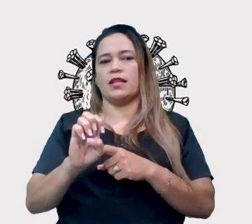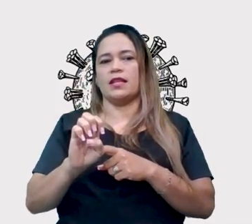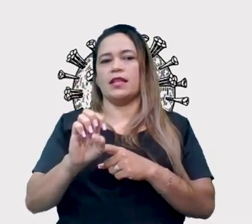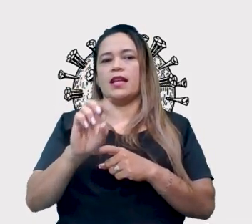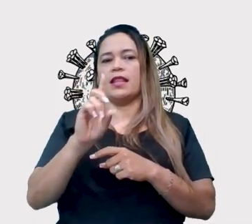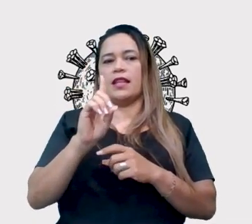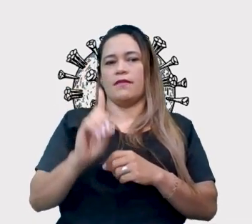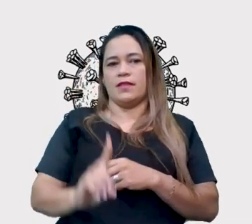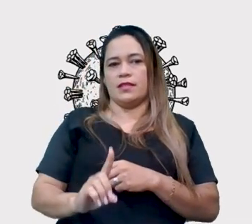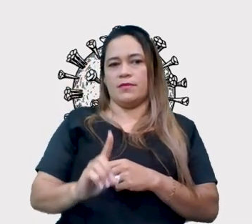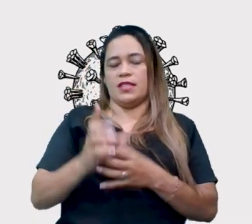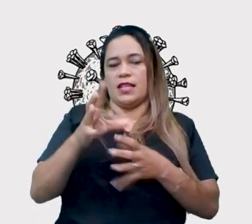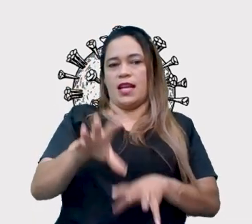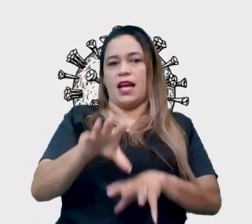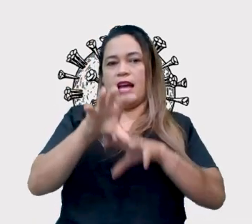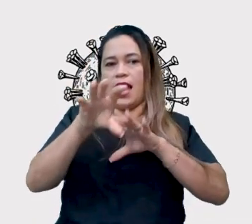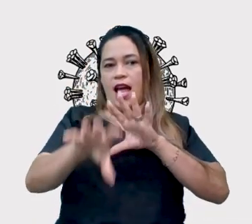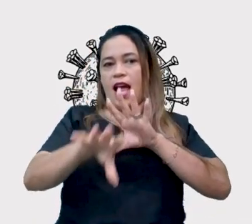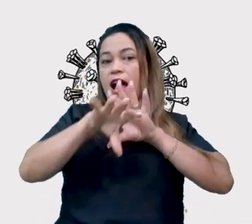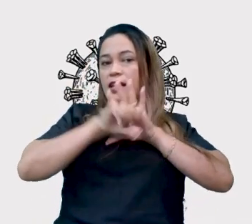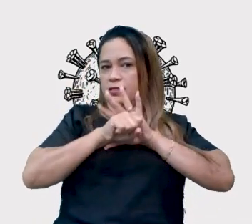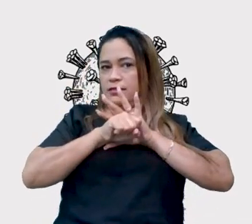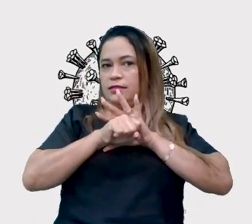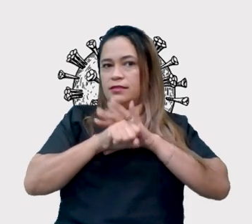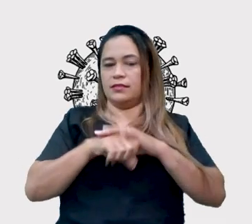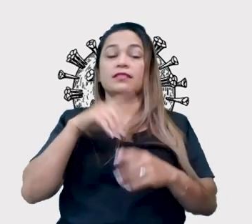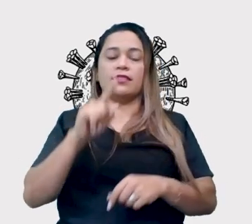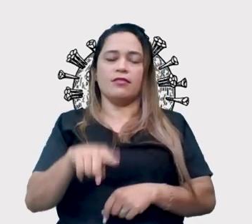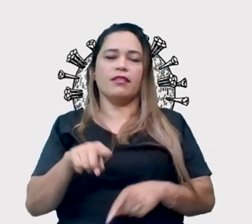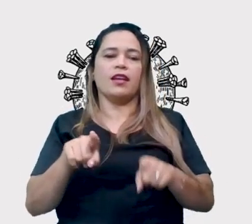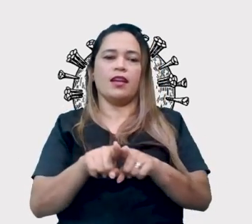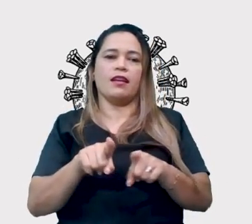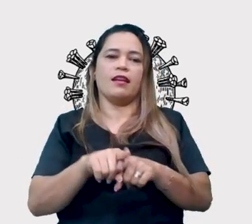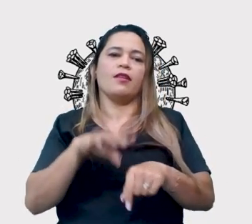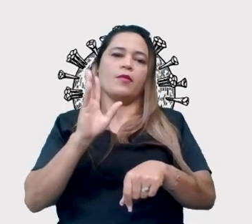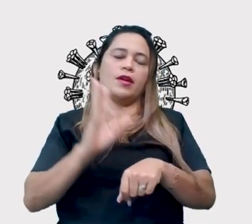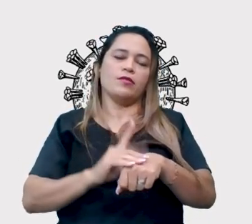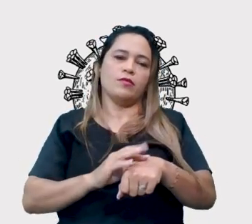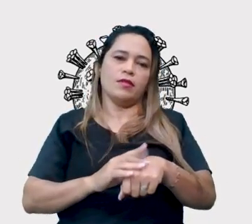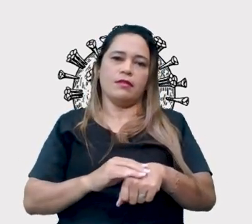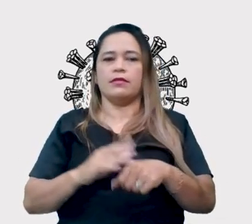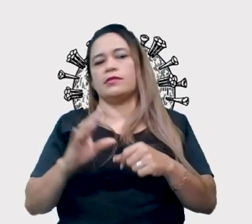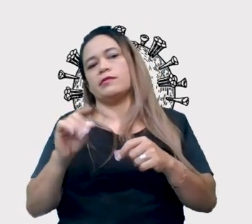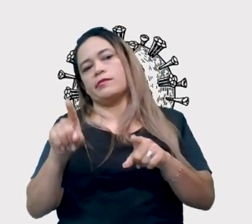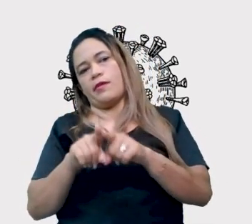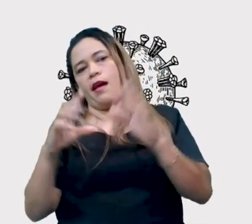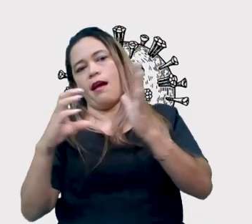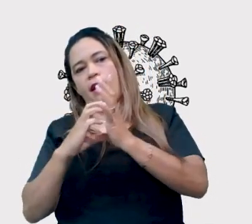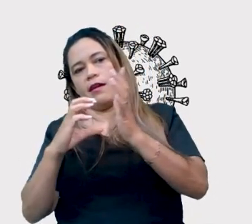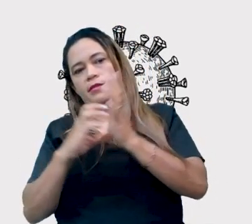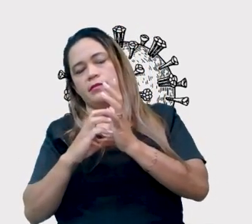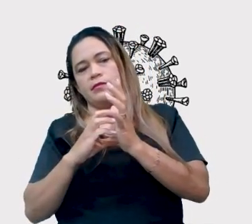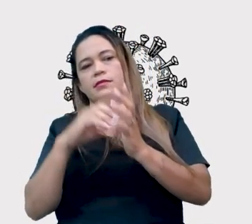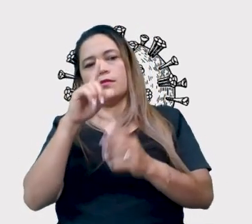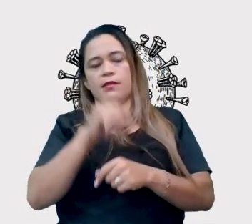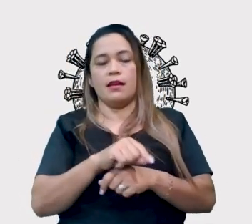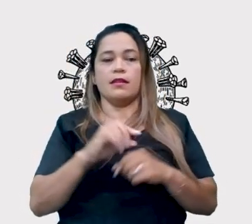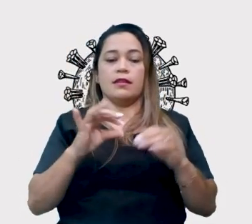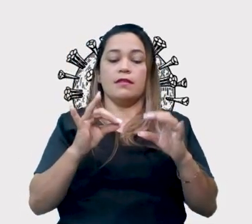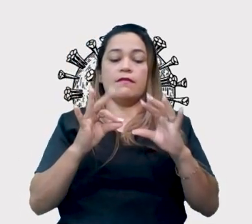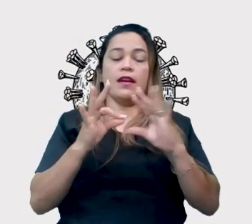imunodeficiência adquirida. Então aí nós temos uma doença chamada AIDS e um vírus causador dessa doença que é